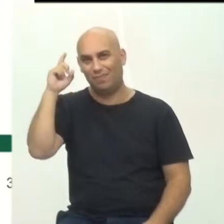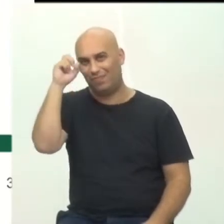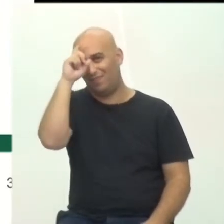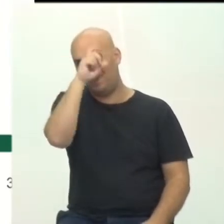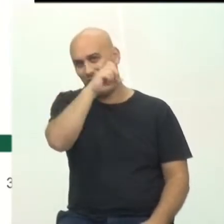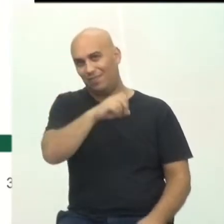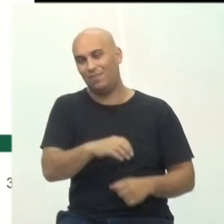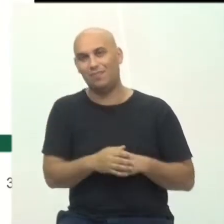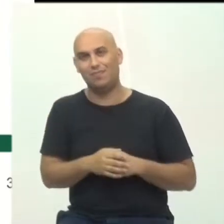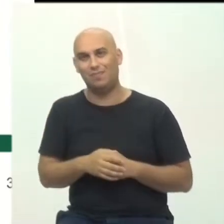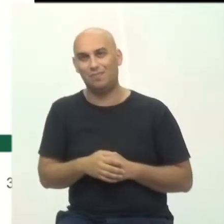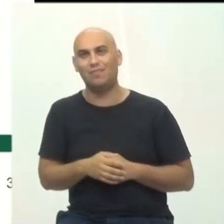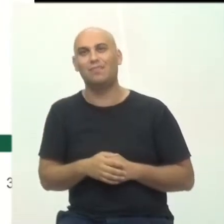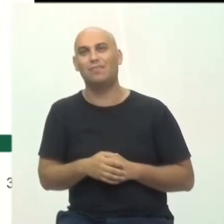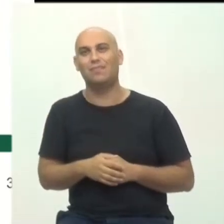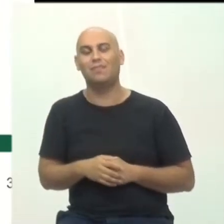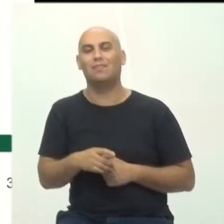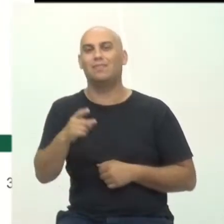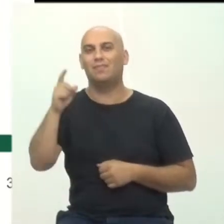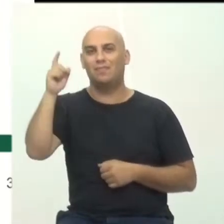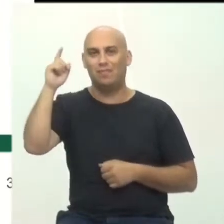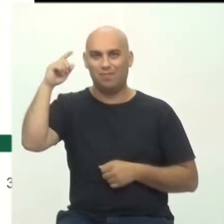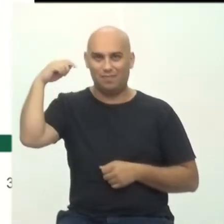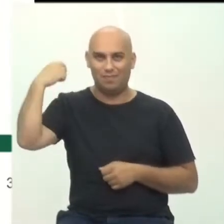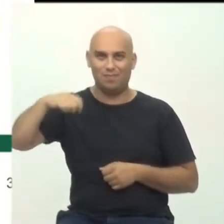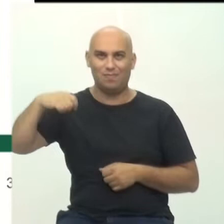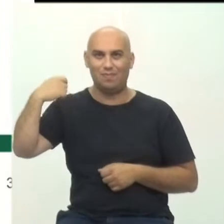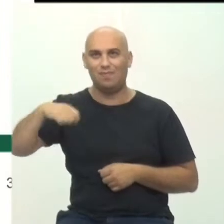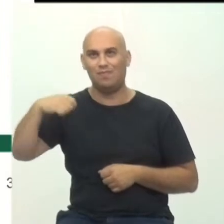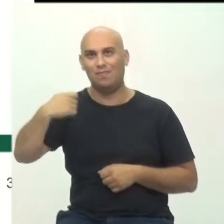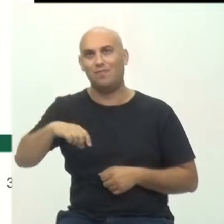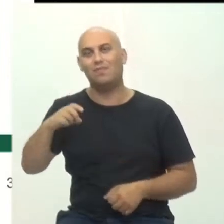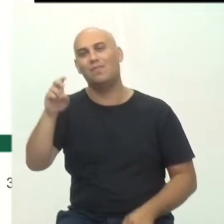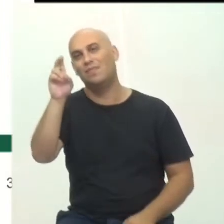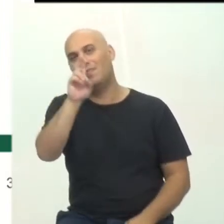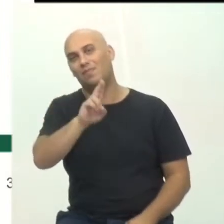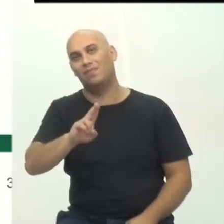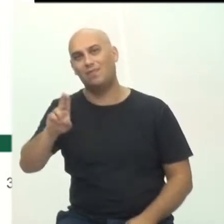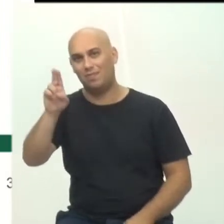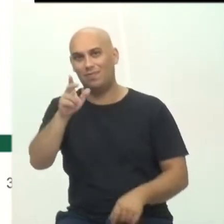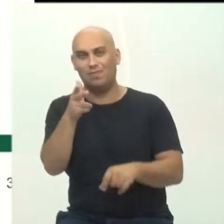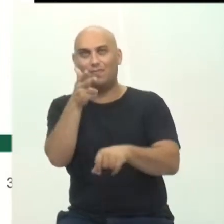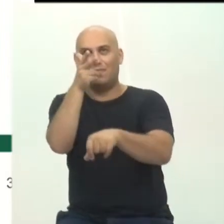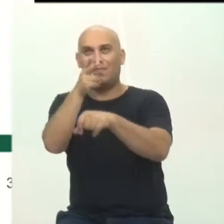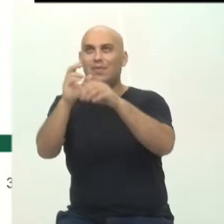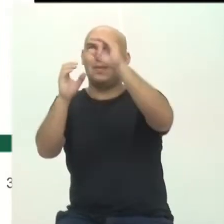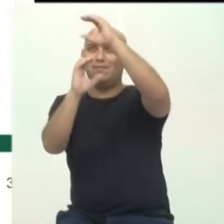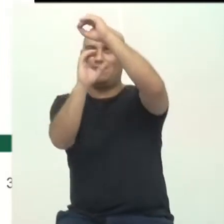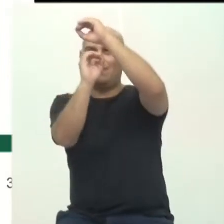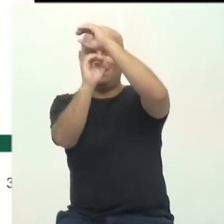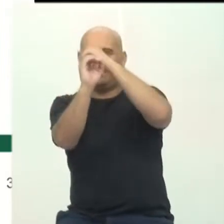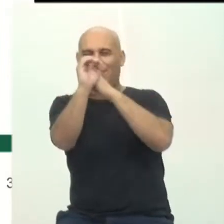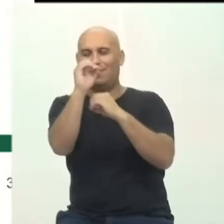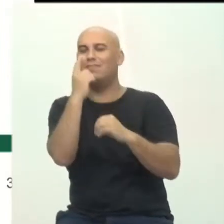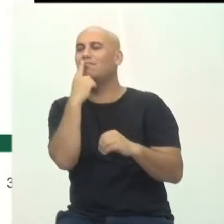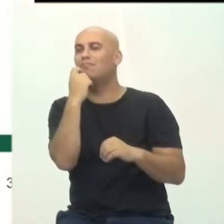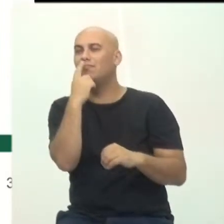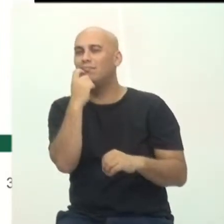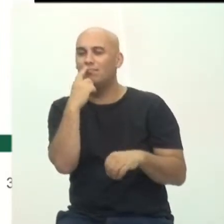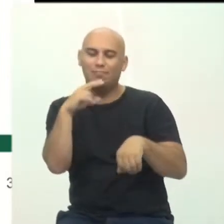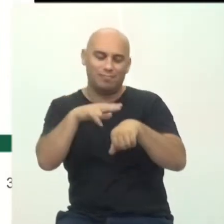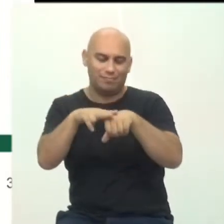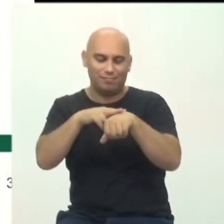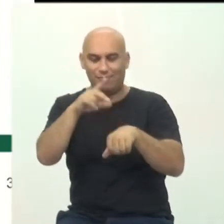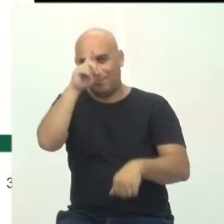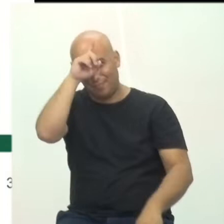que, com certeza, vai haver a necessidade do uso do tempo do semáforo no cruzamento mais extenso, né? No